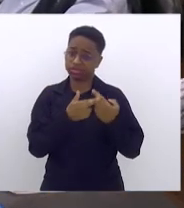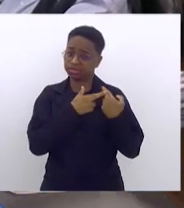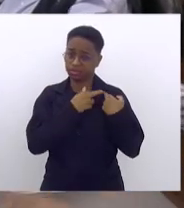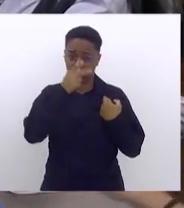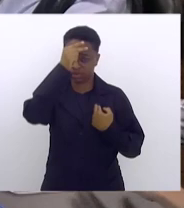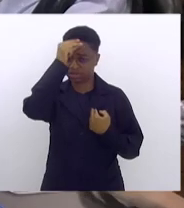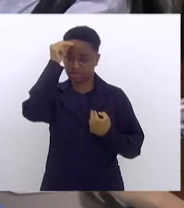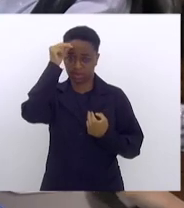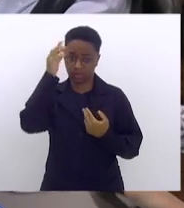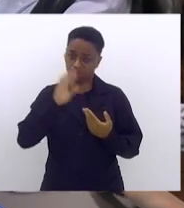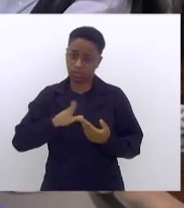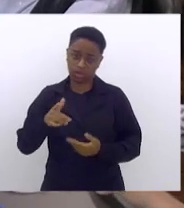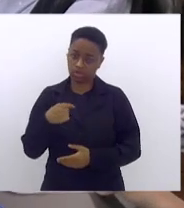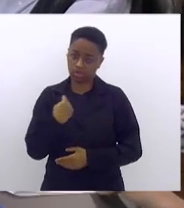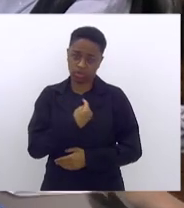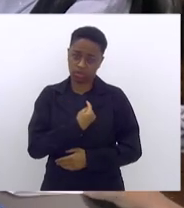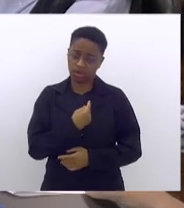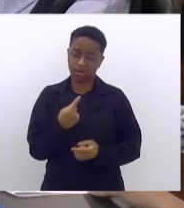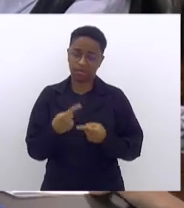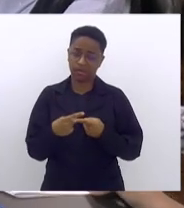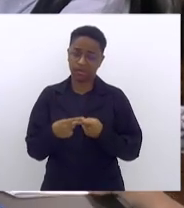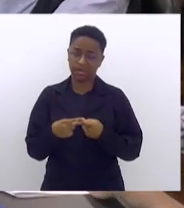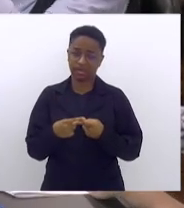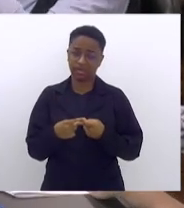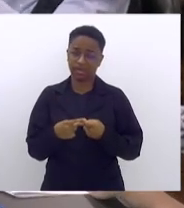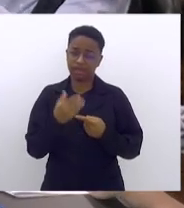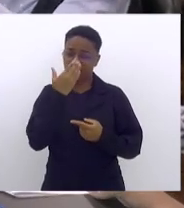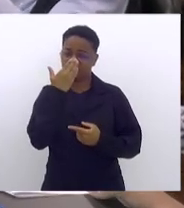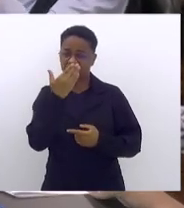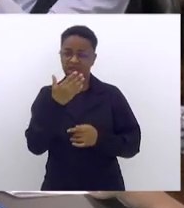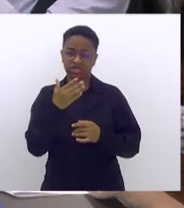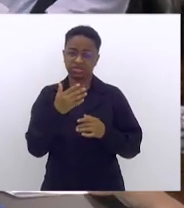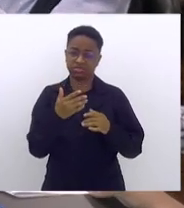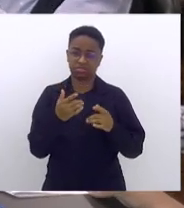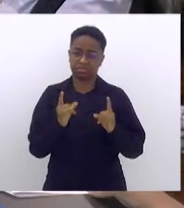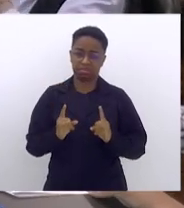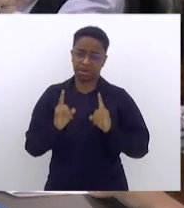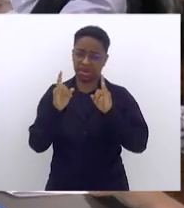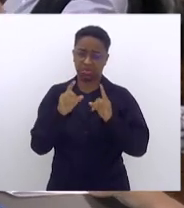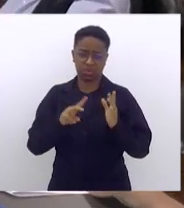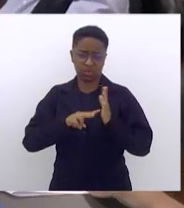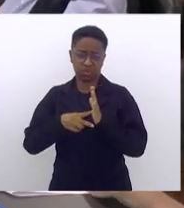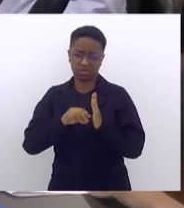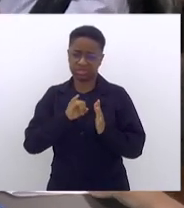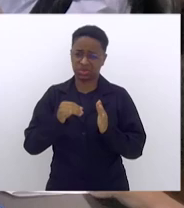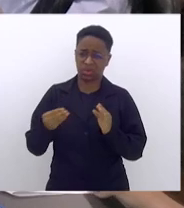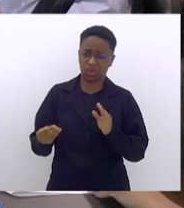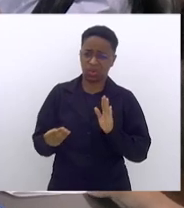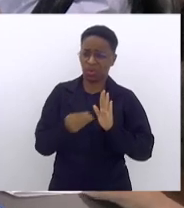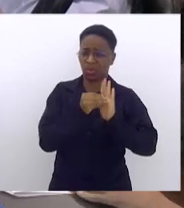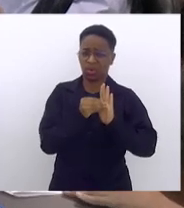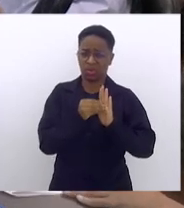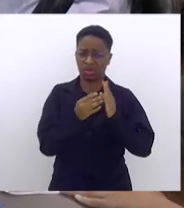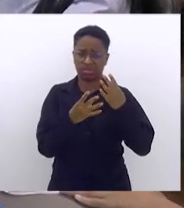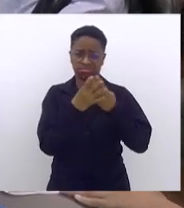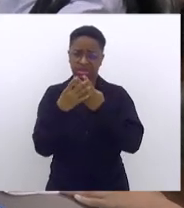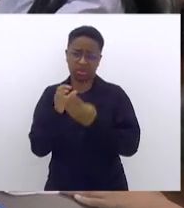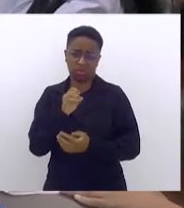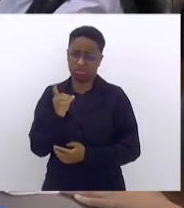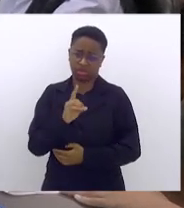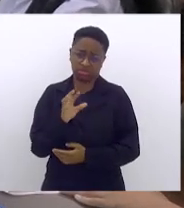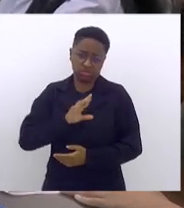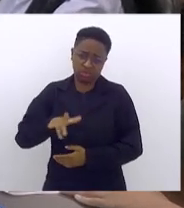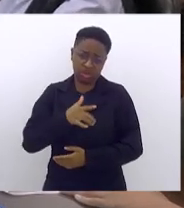Serafini. Com certeza. Ele que regula a questão de fachadas de prédios. E condomínio, botar ou não botar tela, a gente não vai... Não é competência estadual. Não é. Isso é invasão